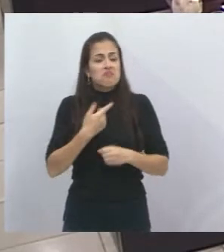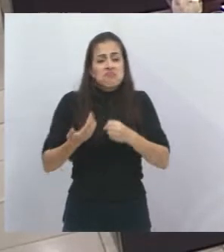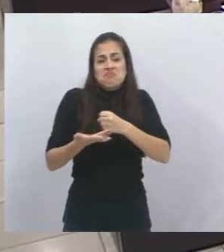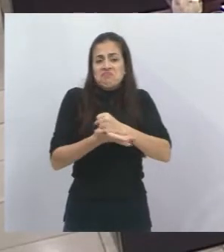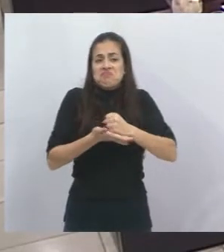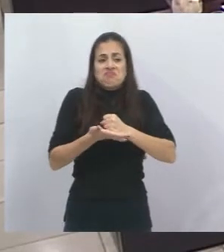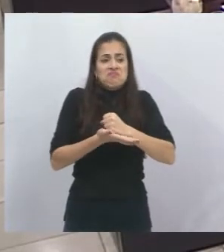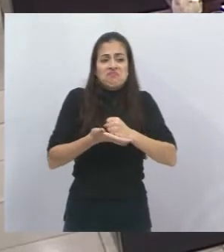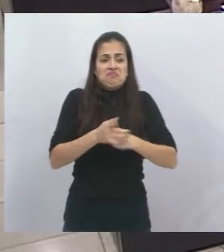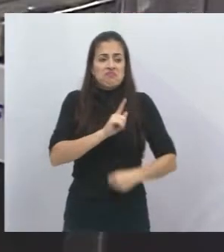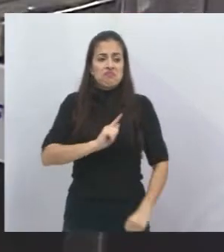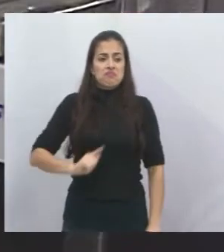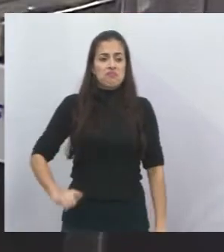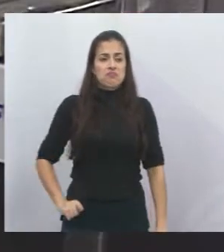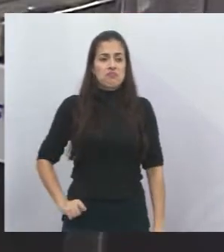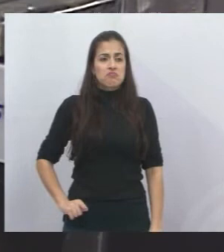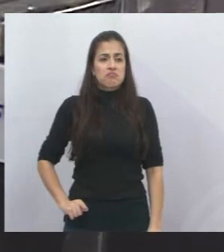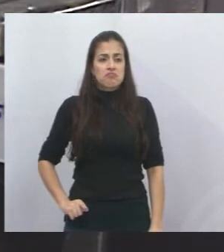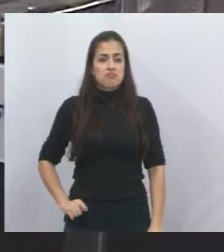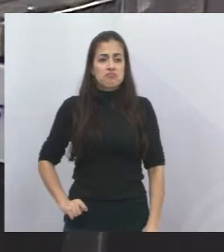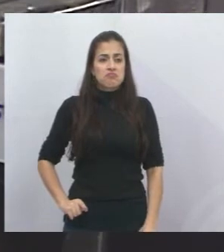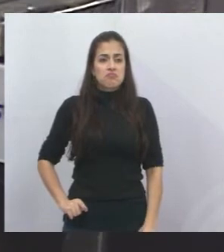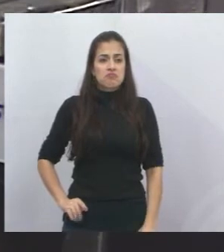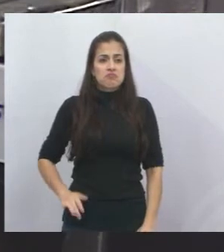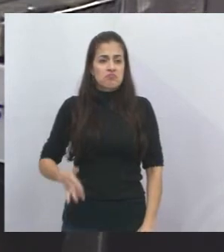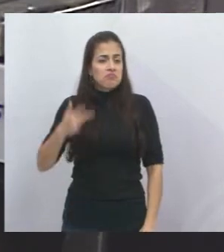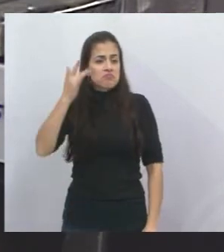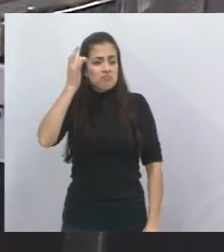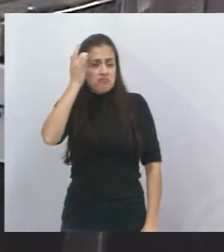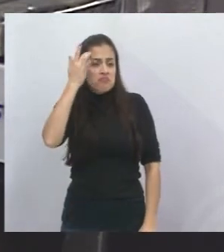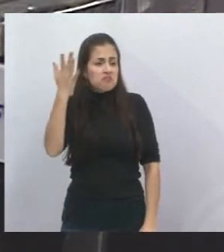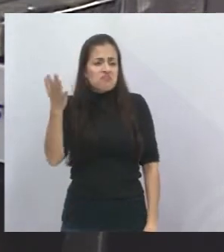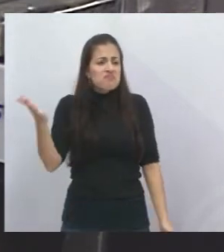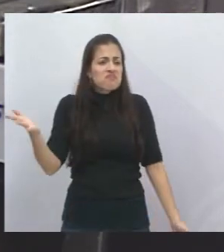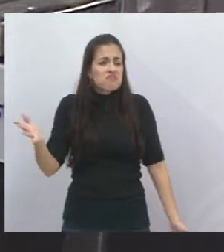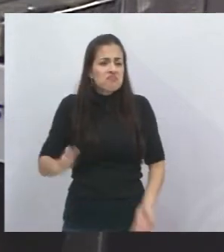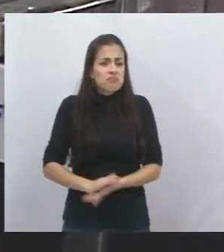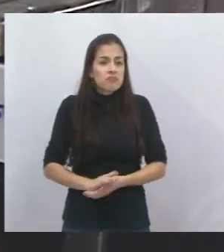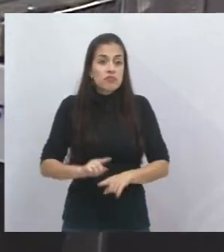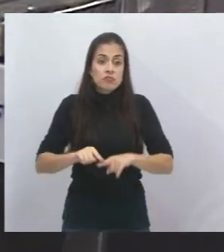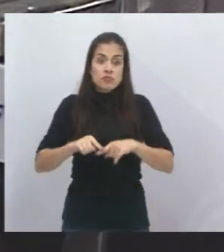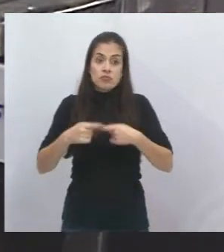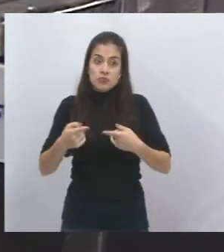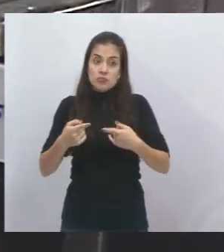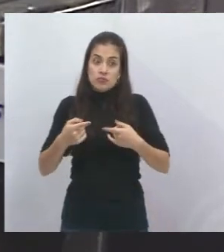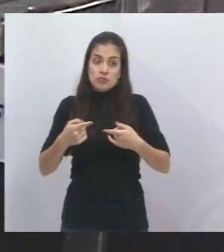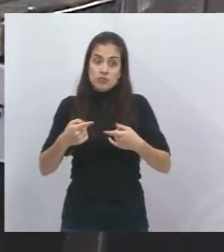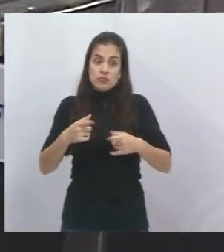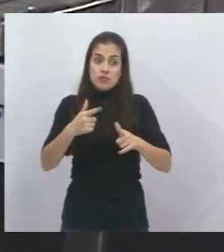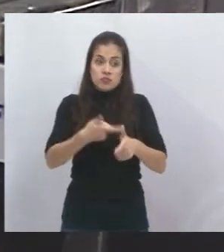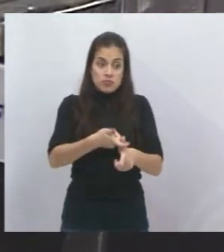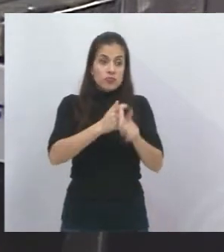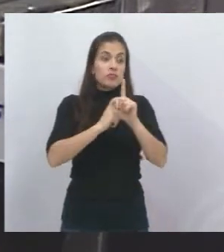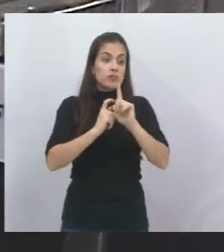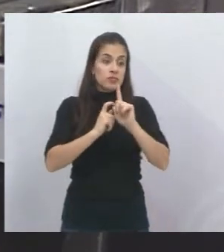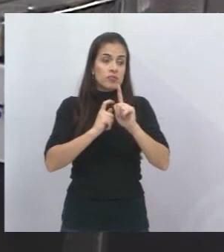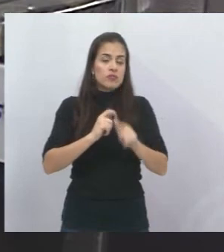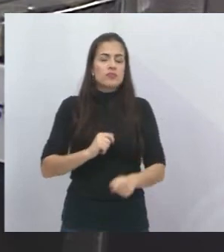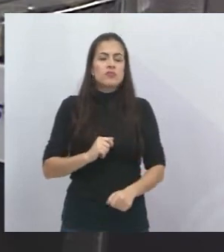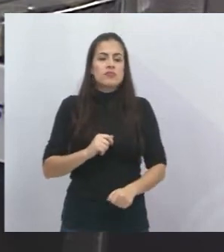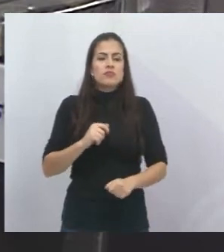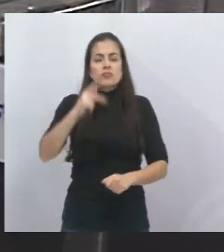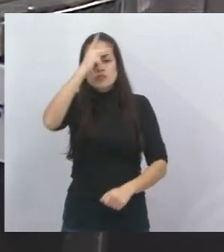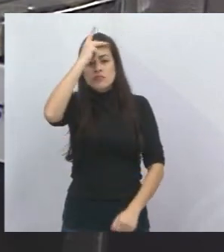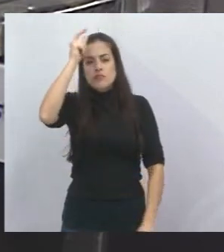tem rabo preso com ninguém. Seria fácil. No entanto, a dívida da prefeitura com o Instituto de